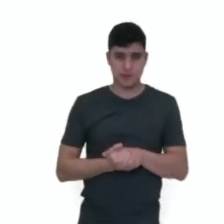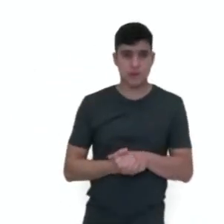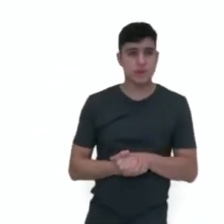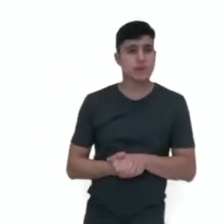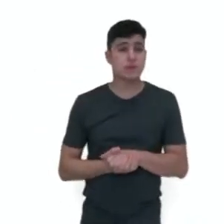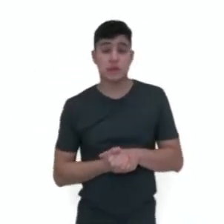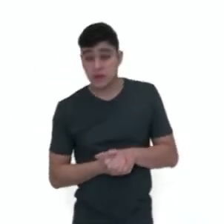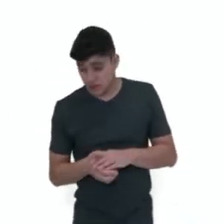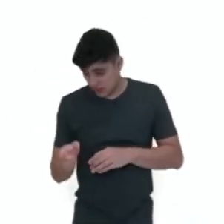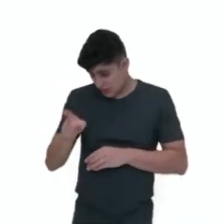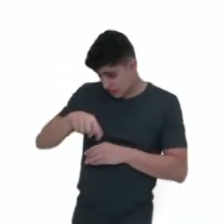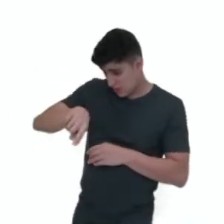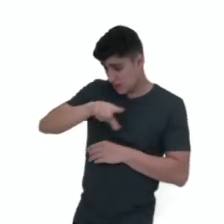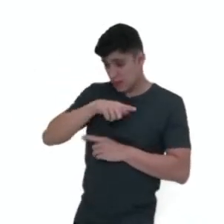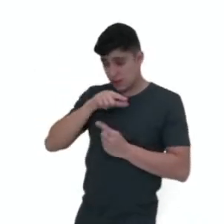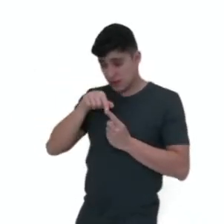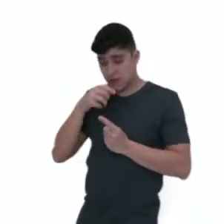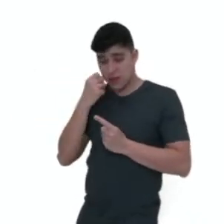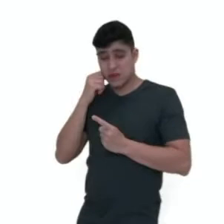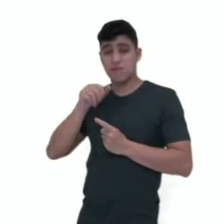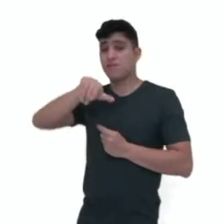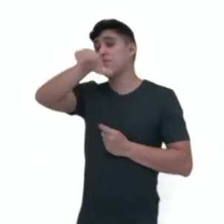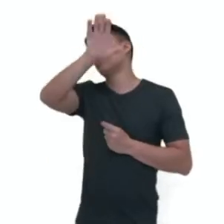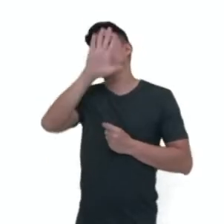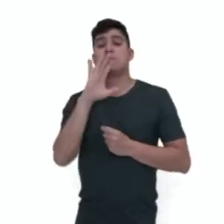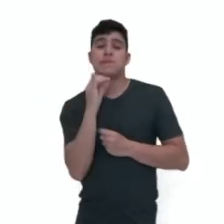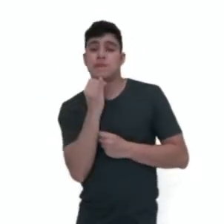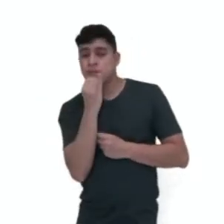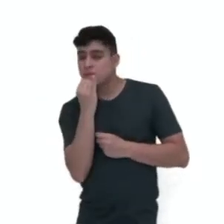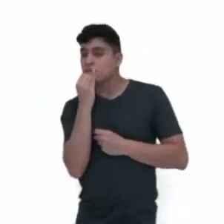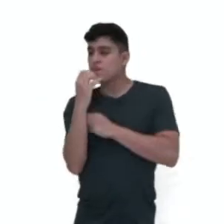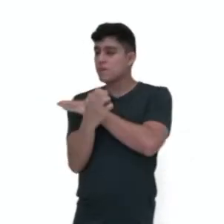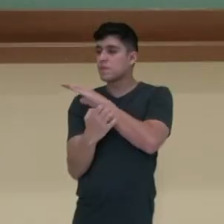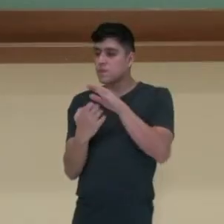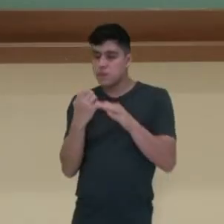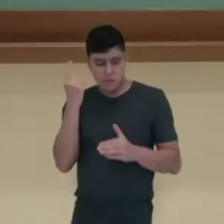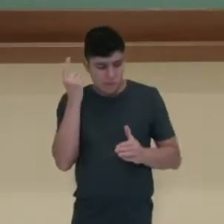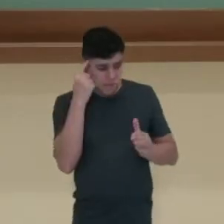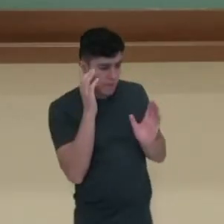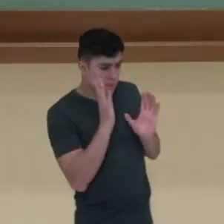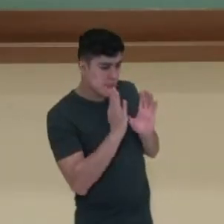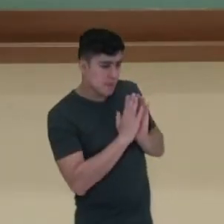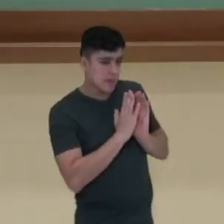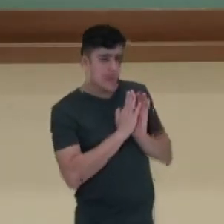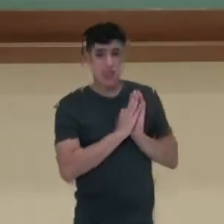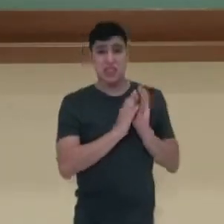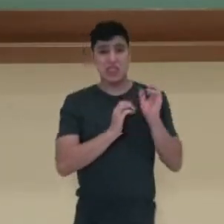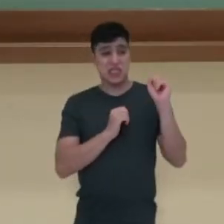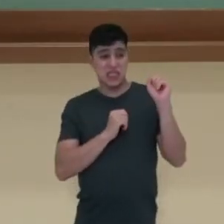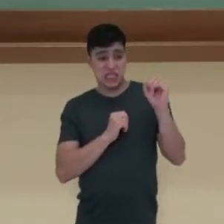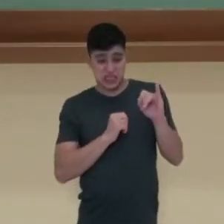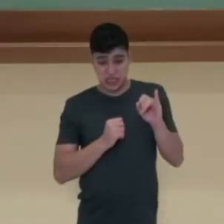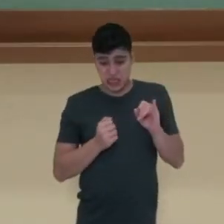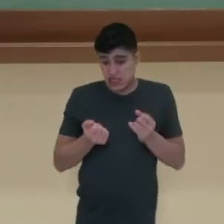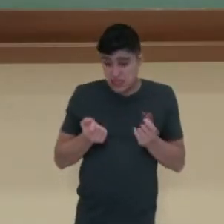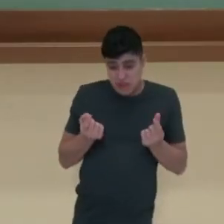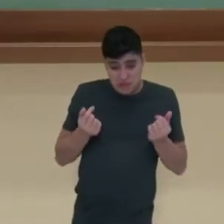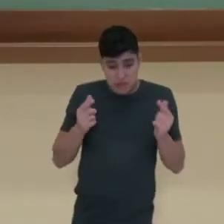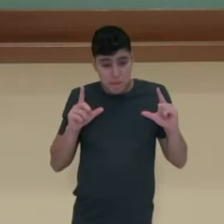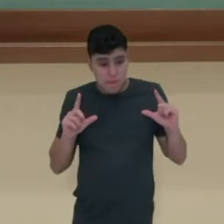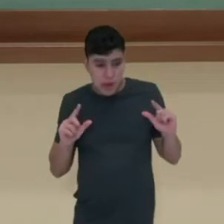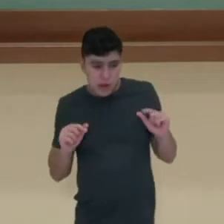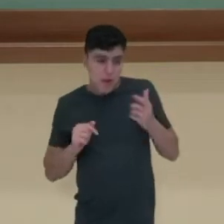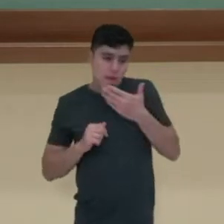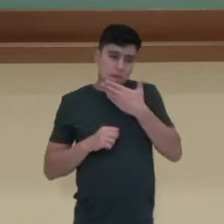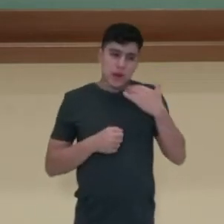Buscando lucrar cada vez mais, algumas empresas percebem que nem sempre a redução de preços dos seus produtos seja